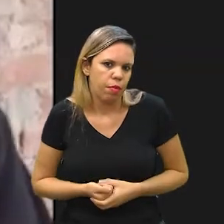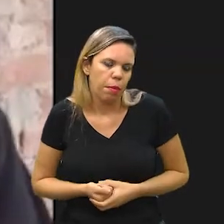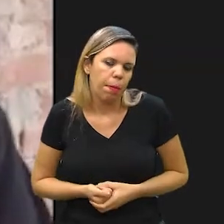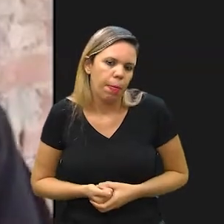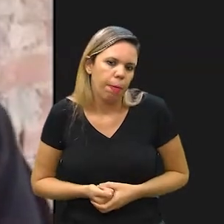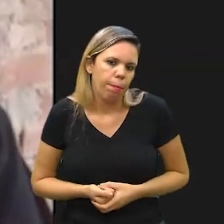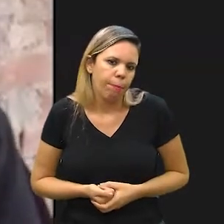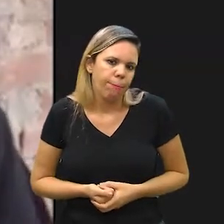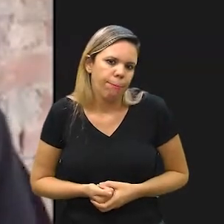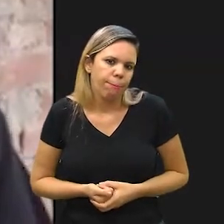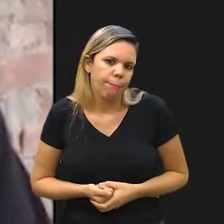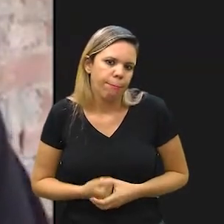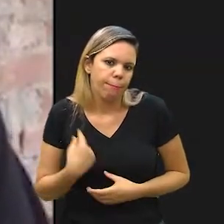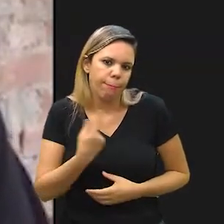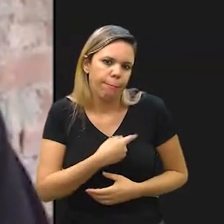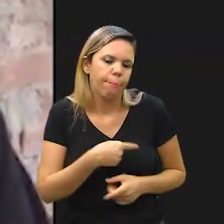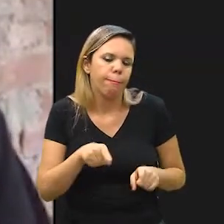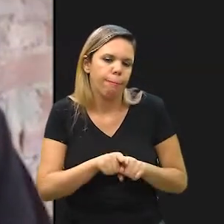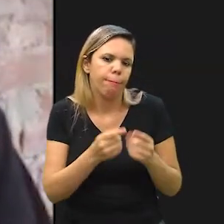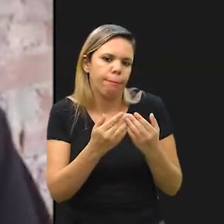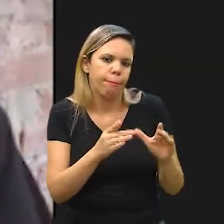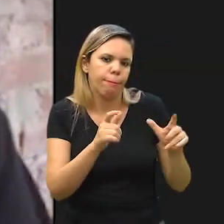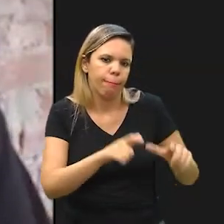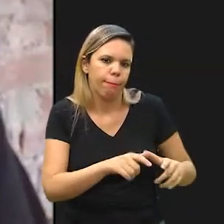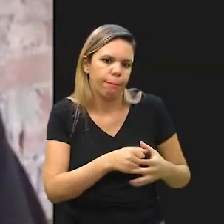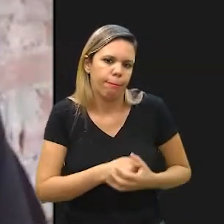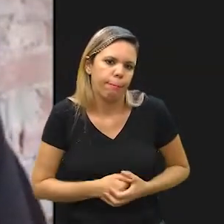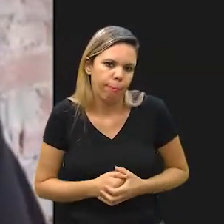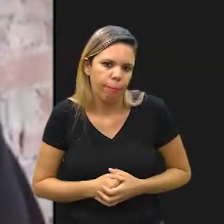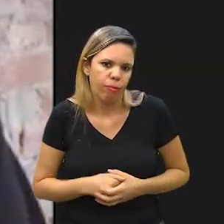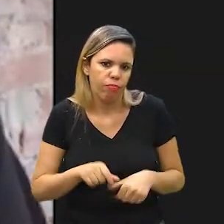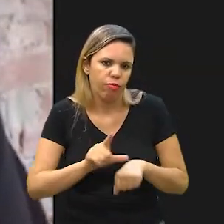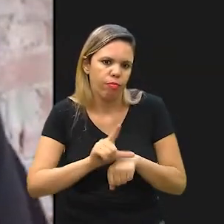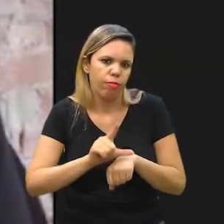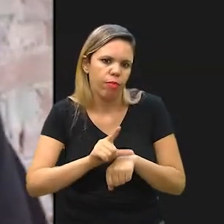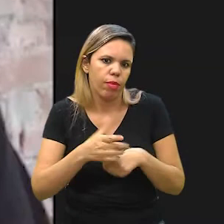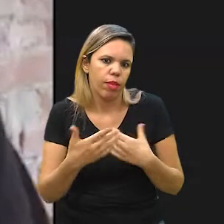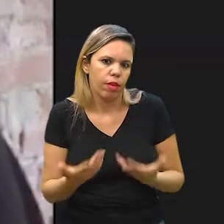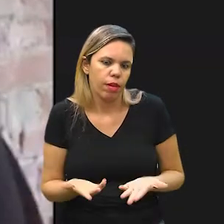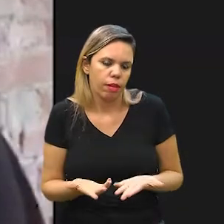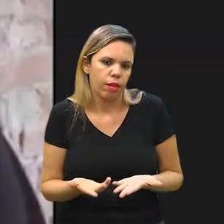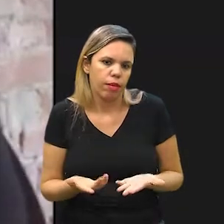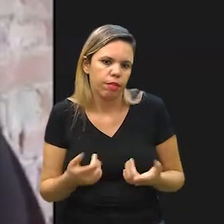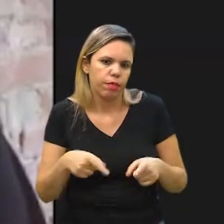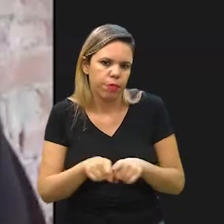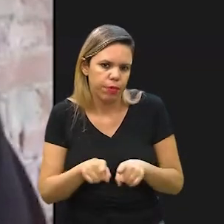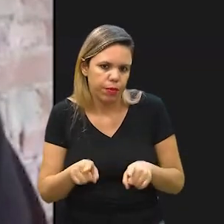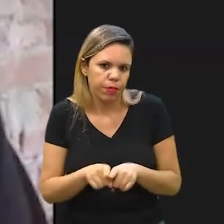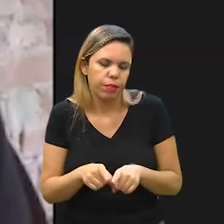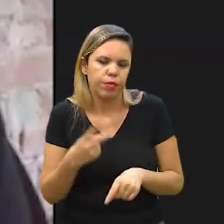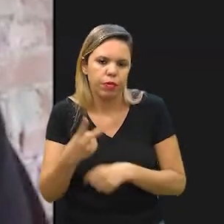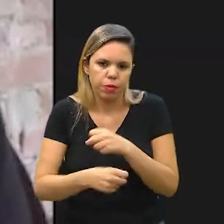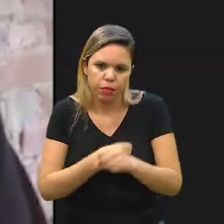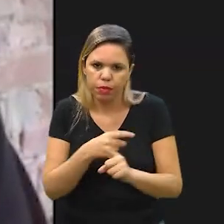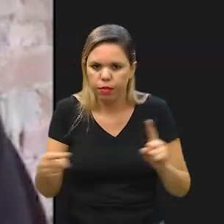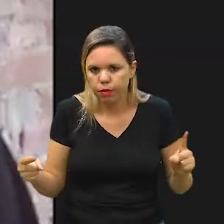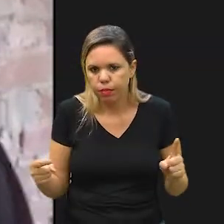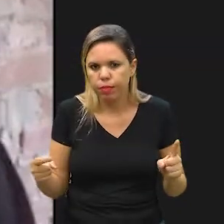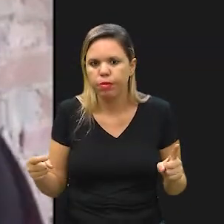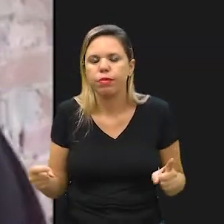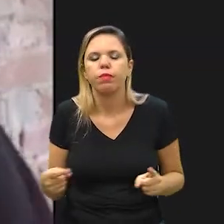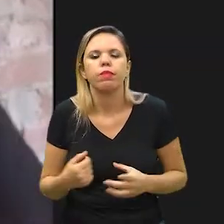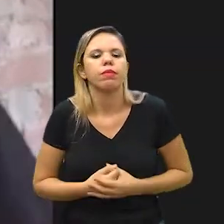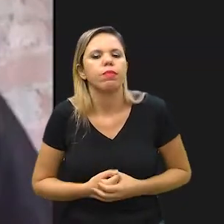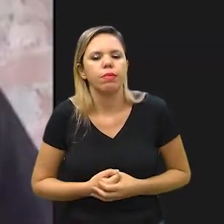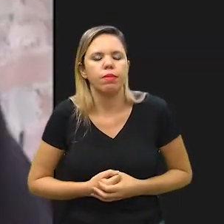né? E a gente acabou abrindo por ali a loja. E ali também a gente ficou por 2 anos e meio. Então, e